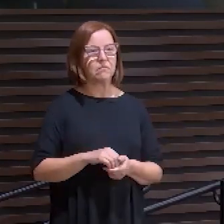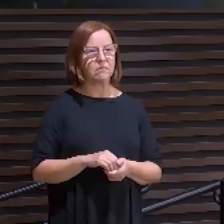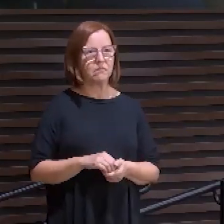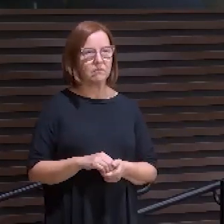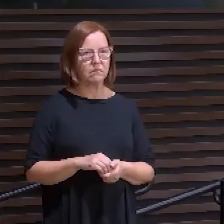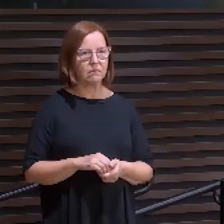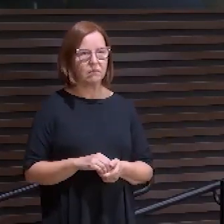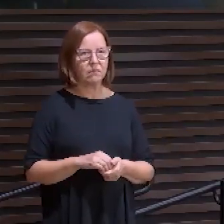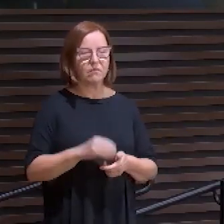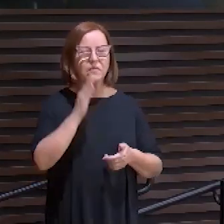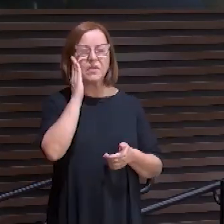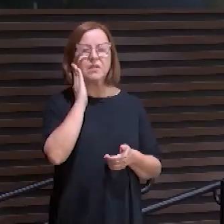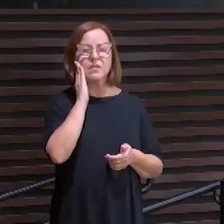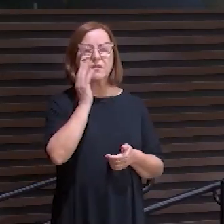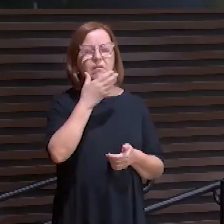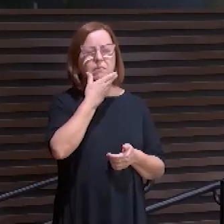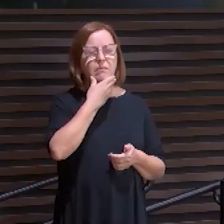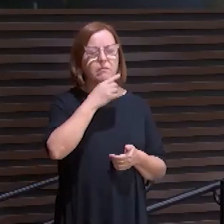Querido Pai,